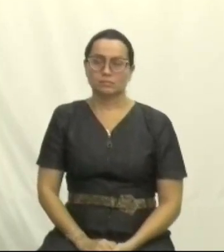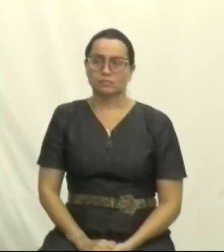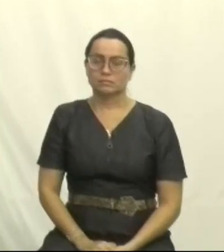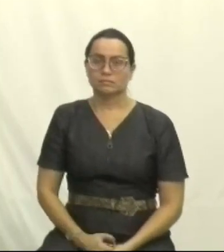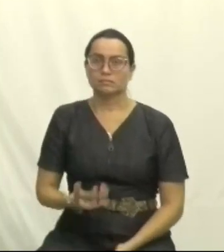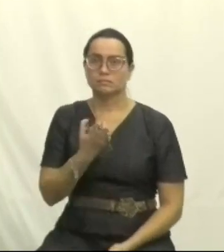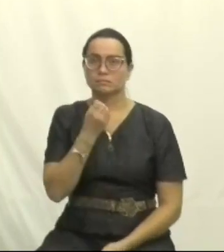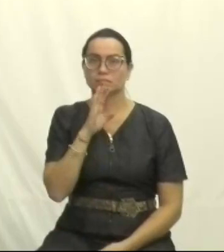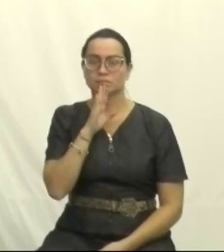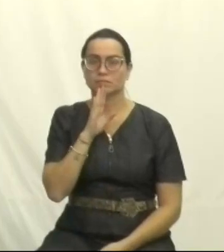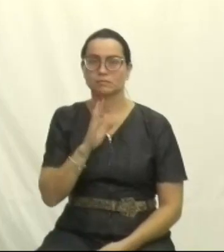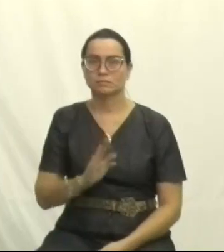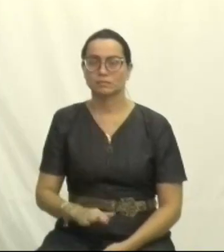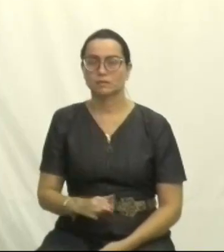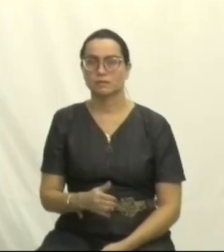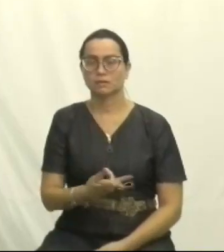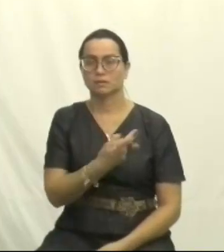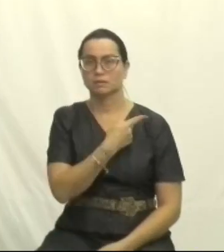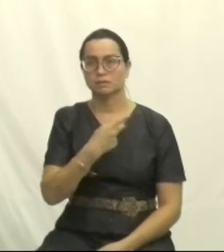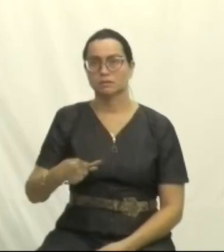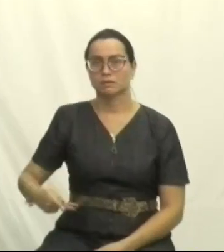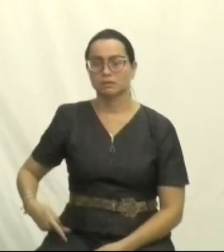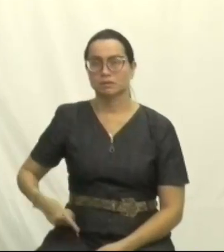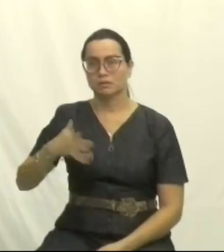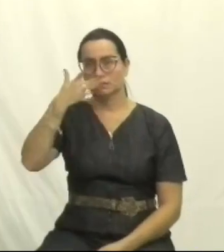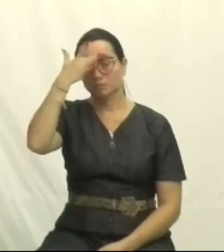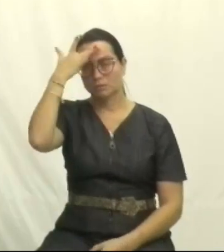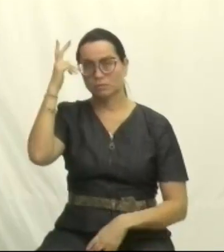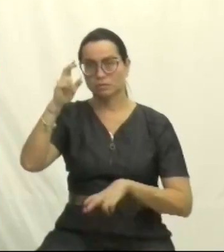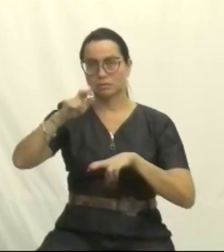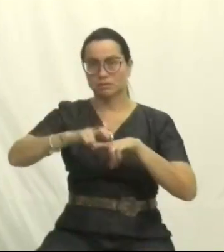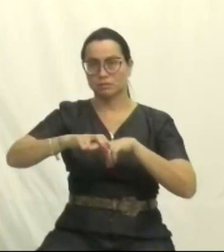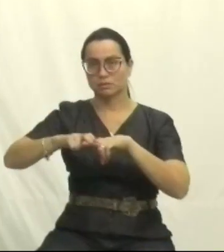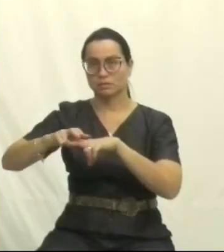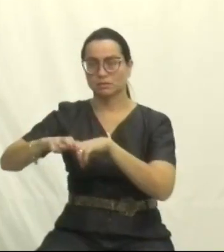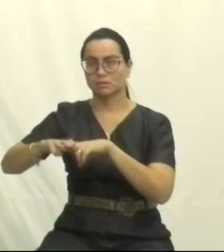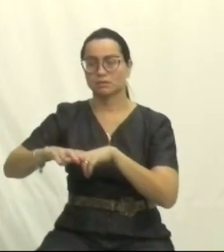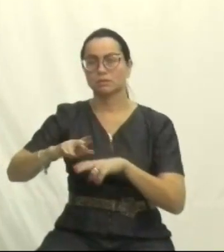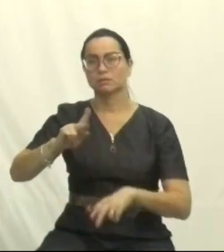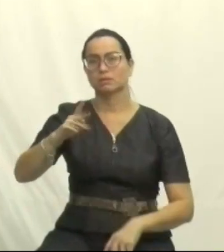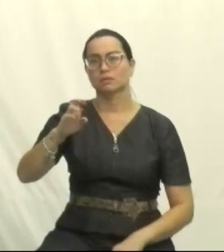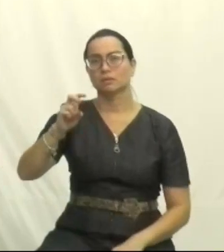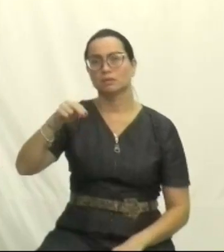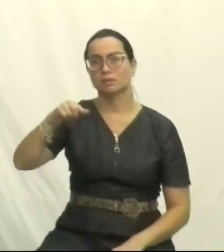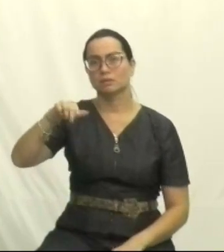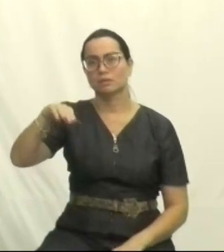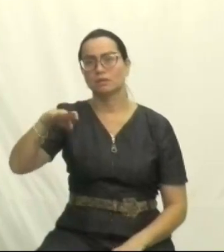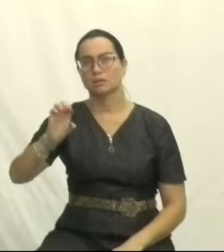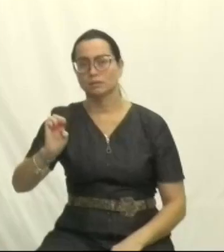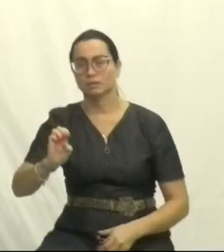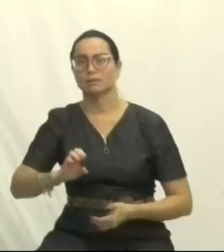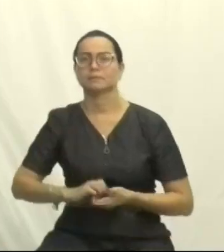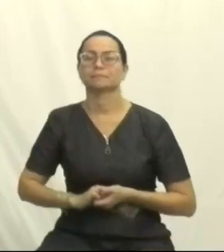Boa tarde, nosso presidente, os membros da mesa, Henrique Sartor e Pio Viozana.